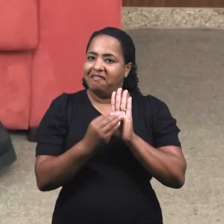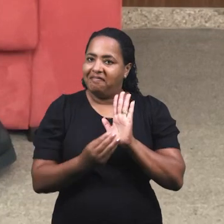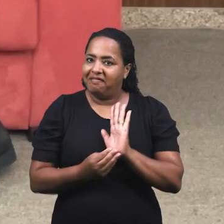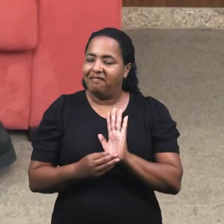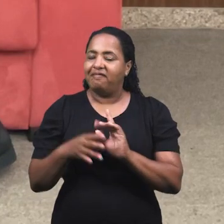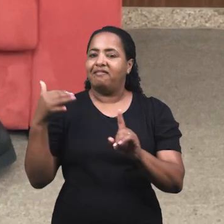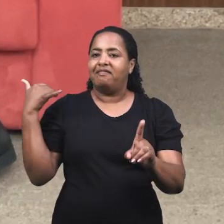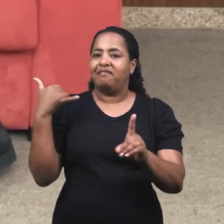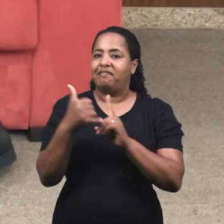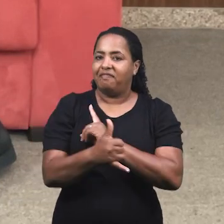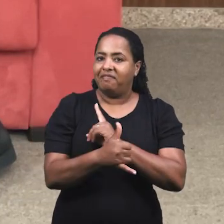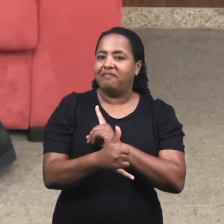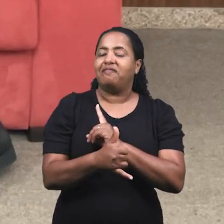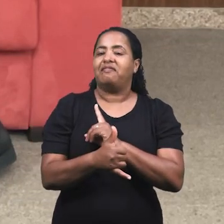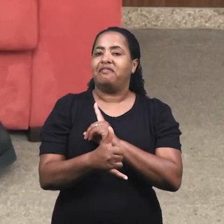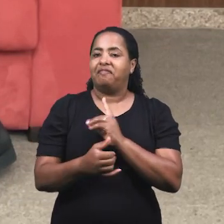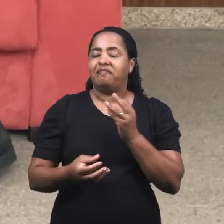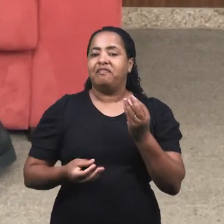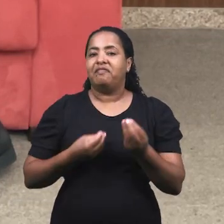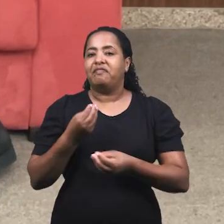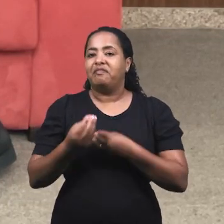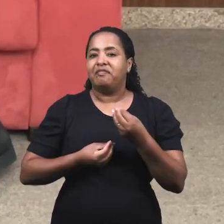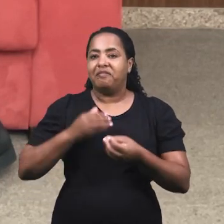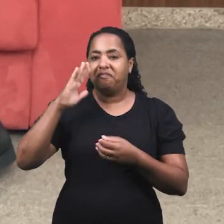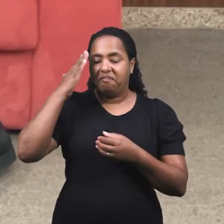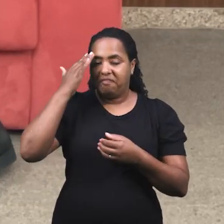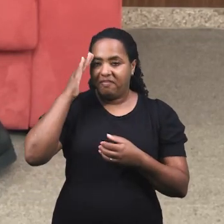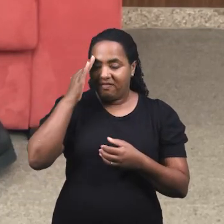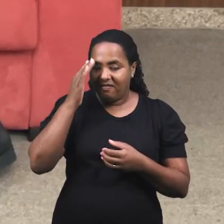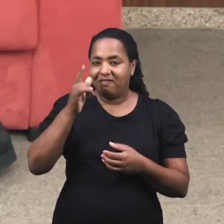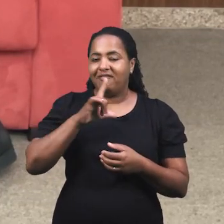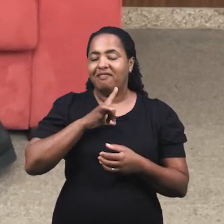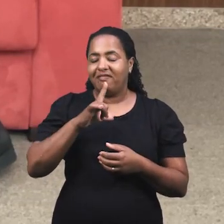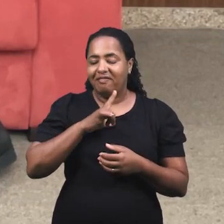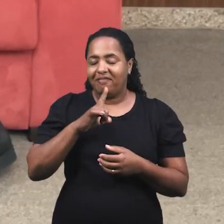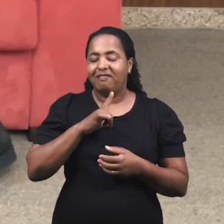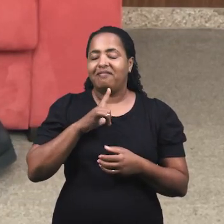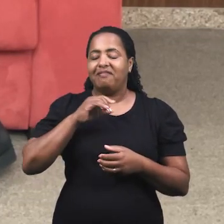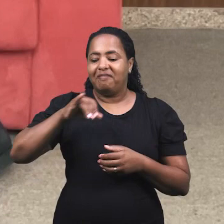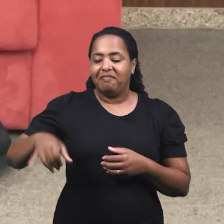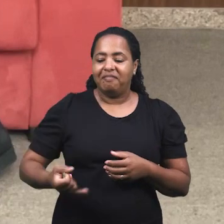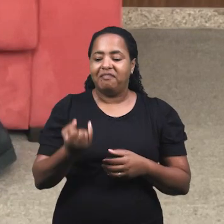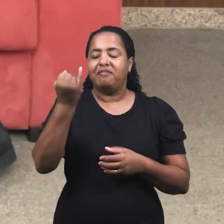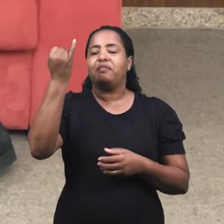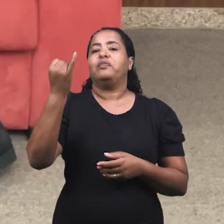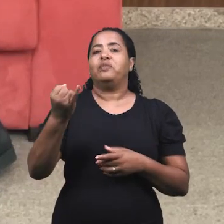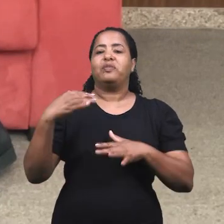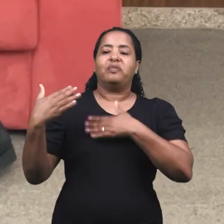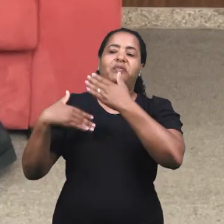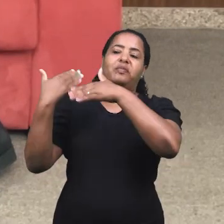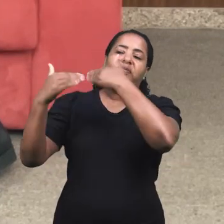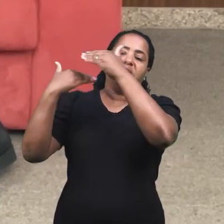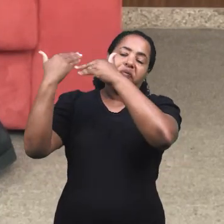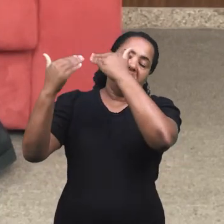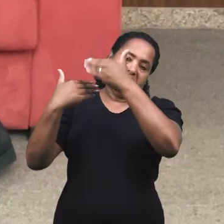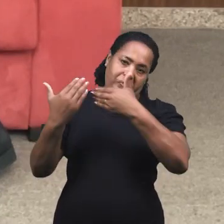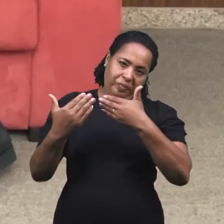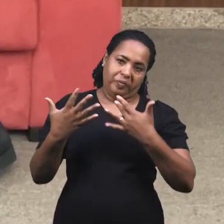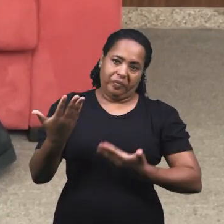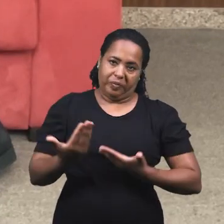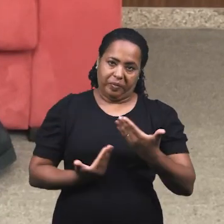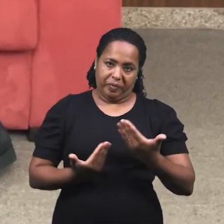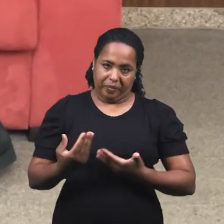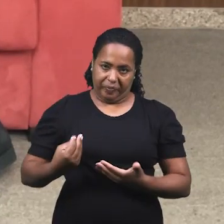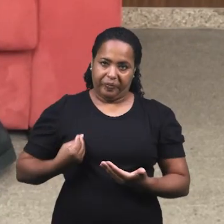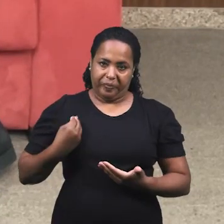o conteúdo profético, o alcance. Tem sido realmente uma grande oportunidade de